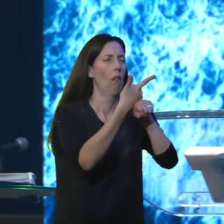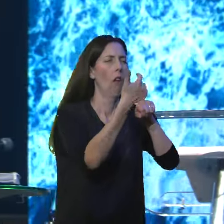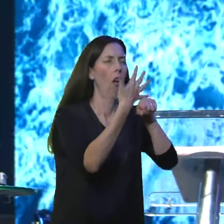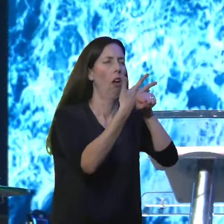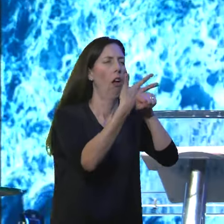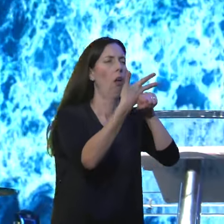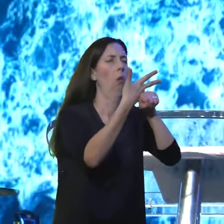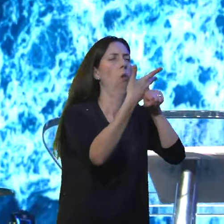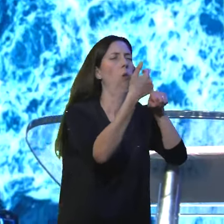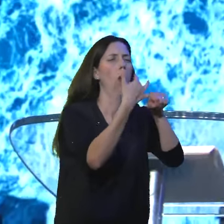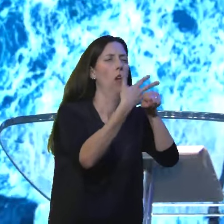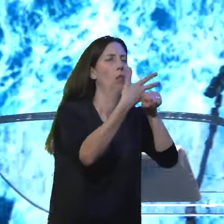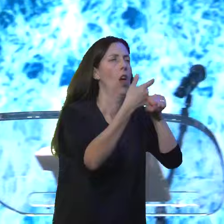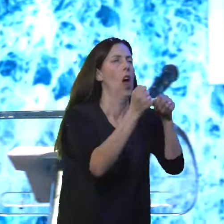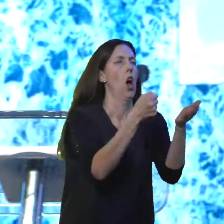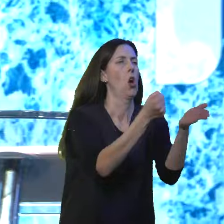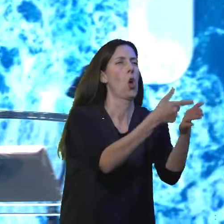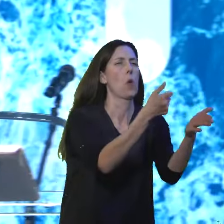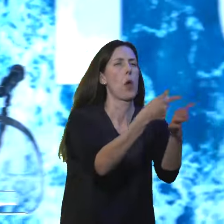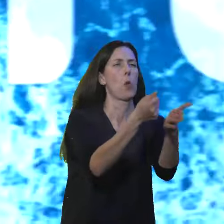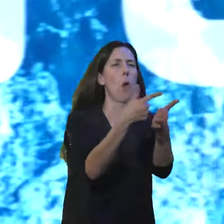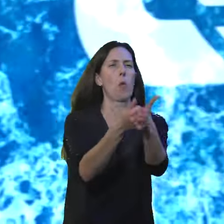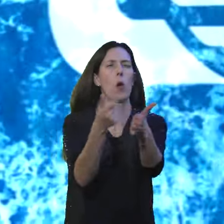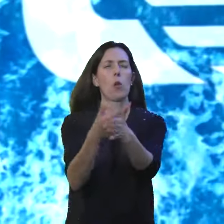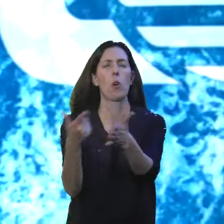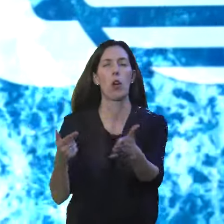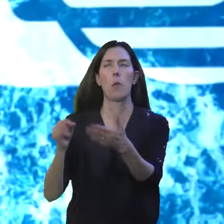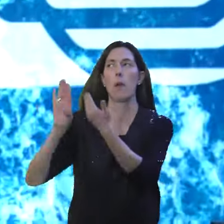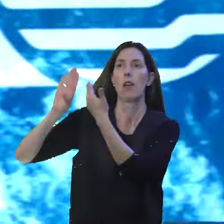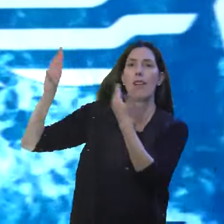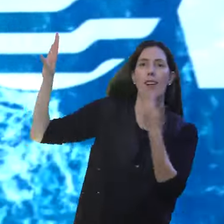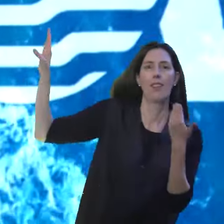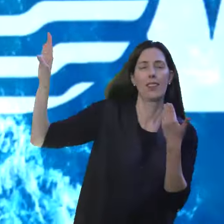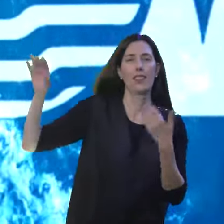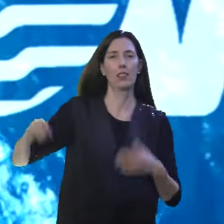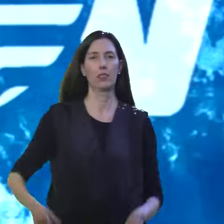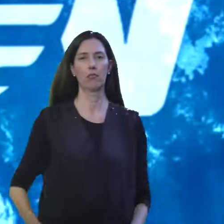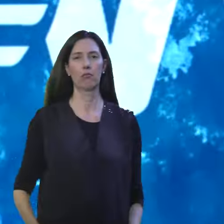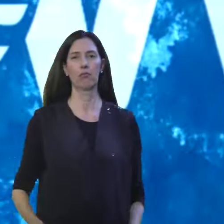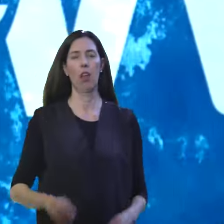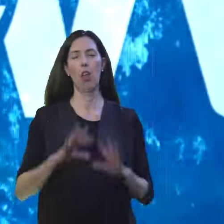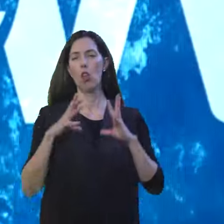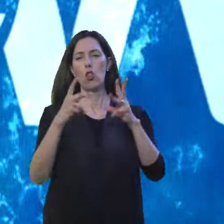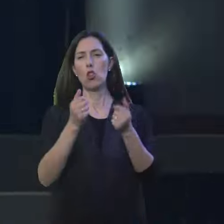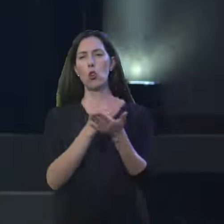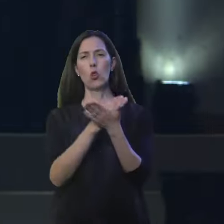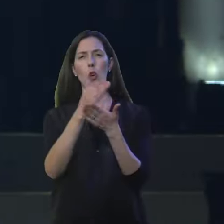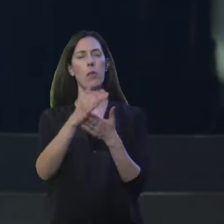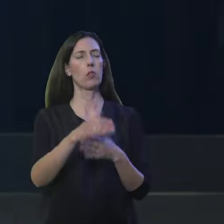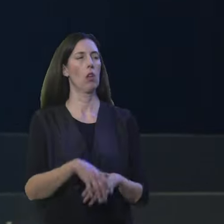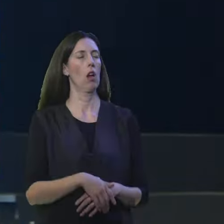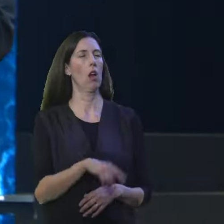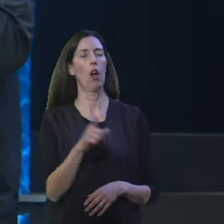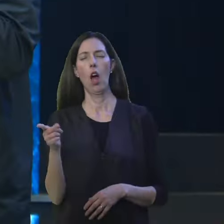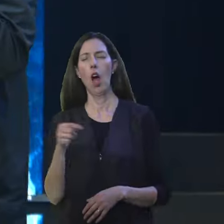te arrastando. E quando você vê, você está longe de Deus, e tudo começou com um perfume. O perfume da menina que passou do teu lado